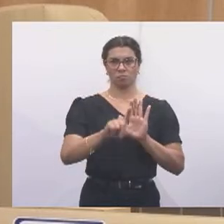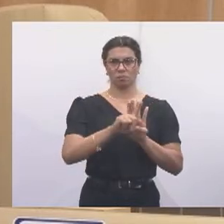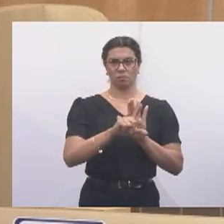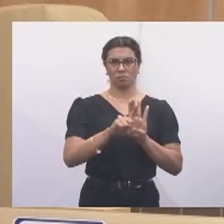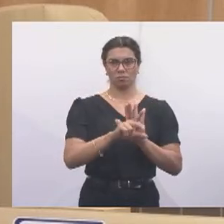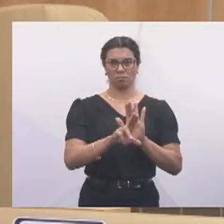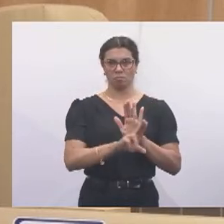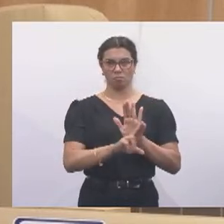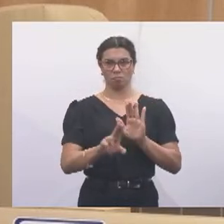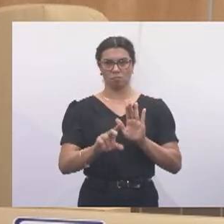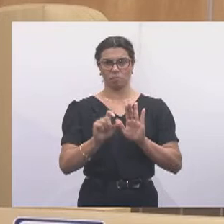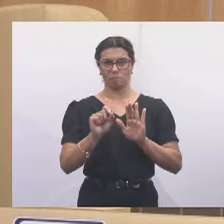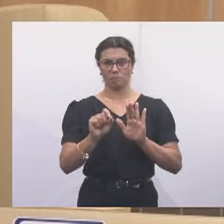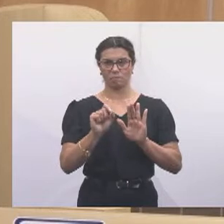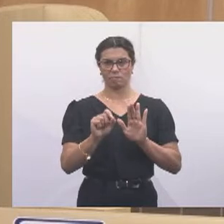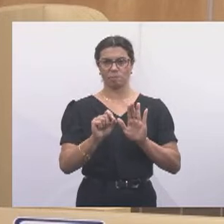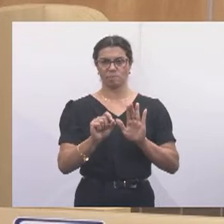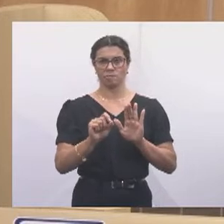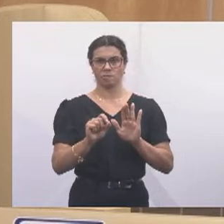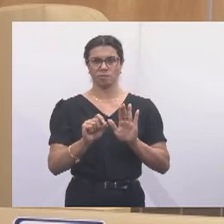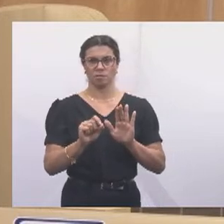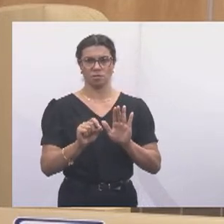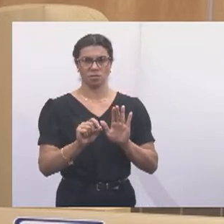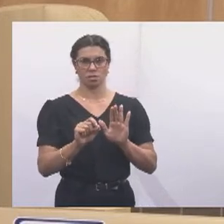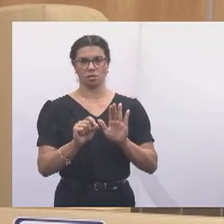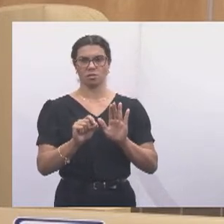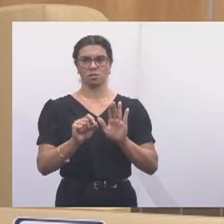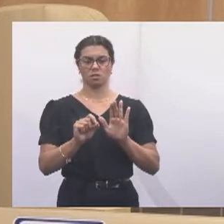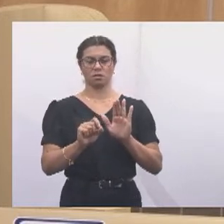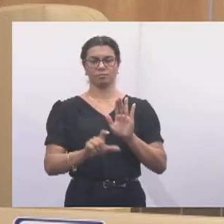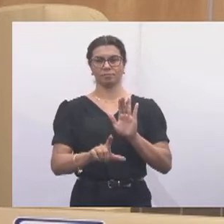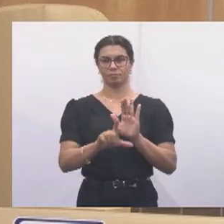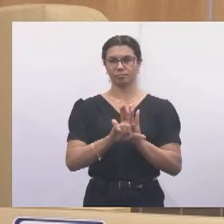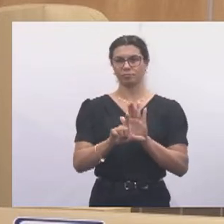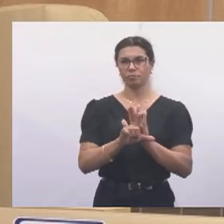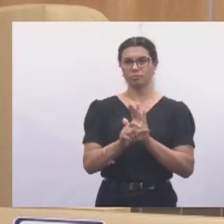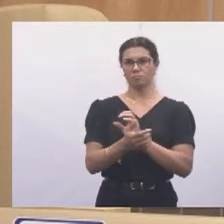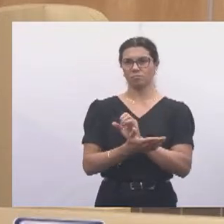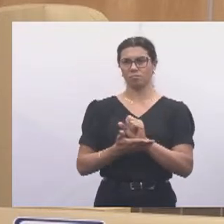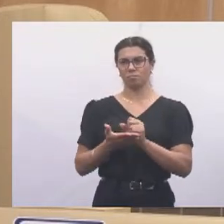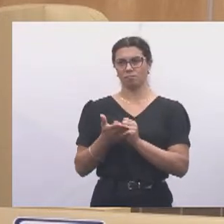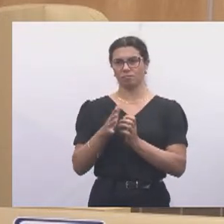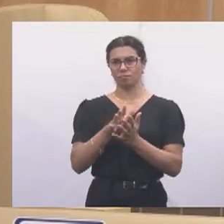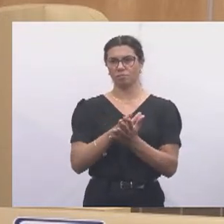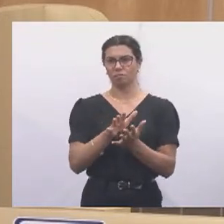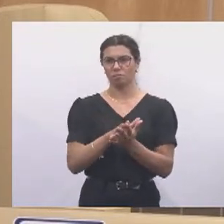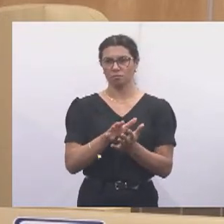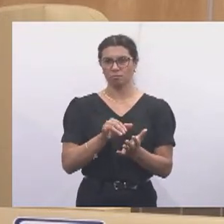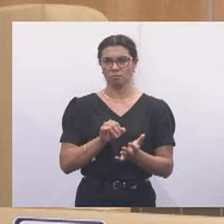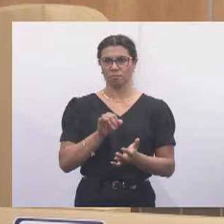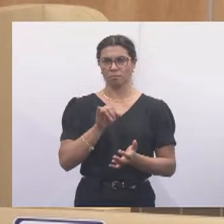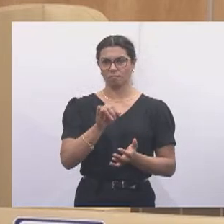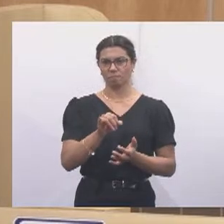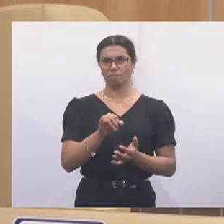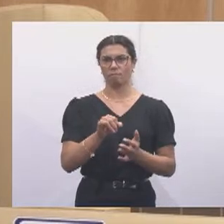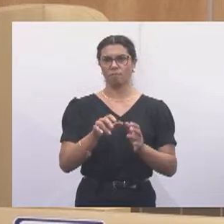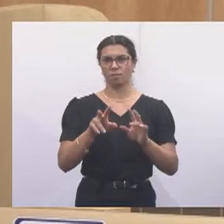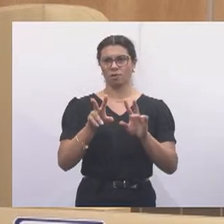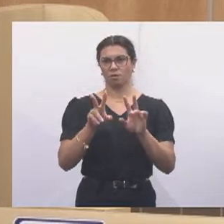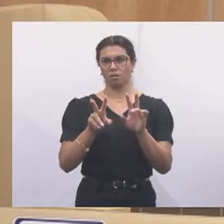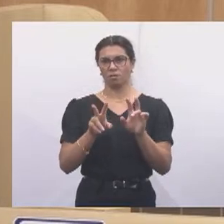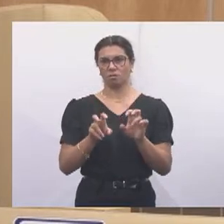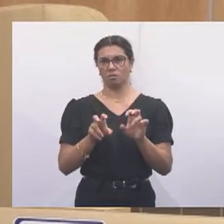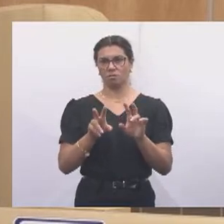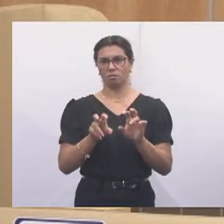seguinte: dispõe sobre o acréscimo à lei orgânica de Jacareí da incompatibilidade do